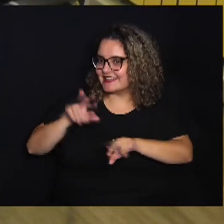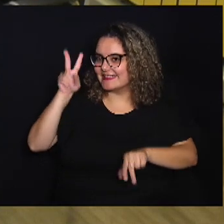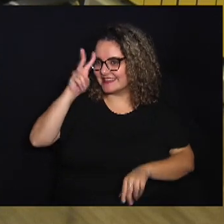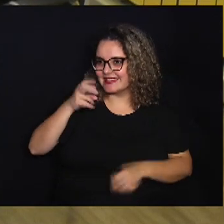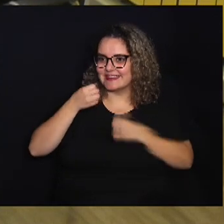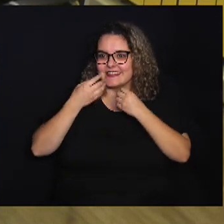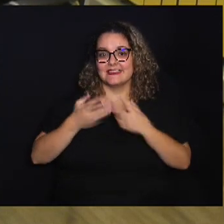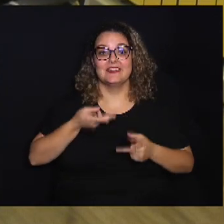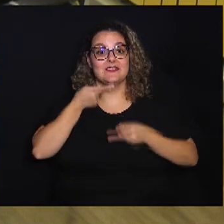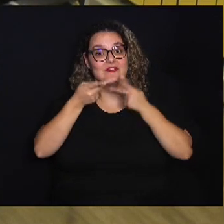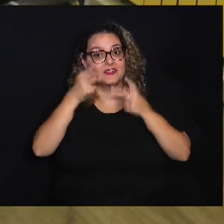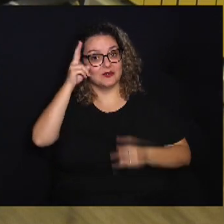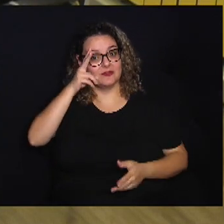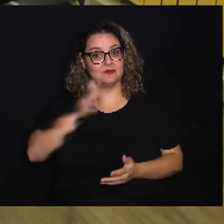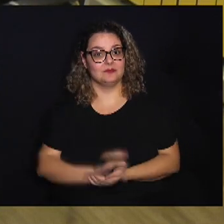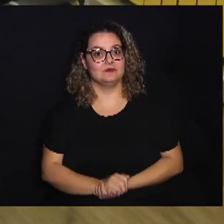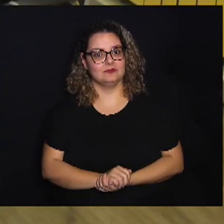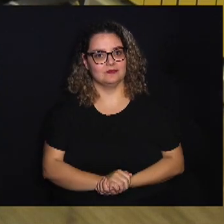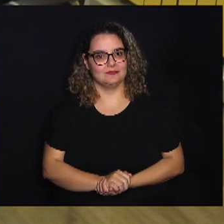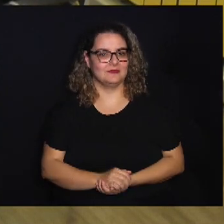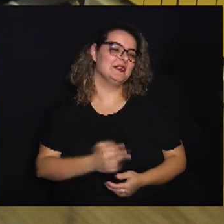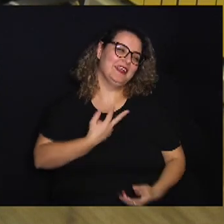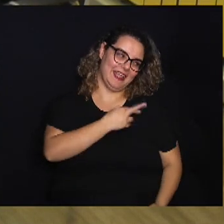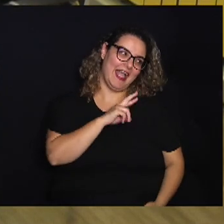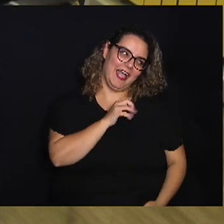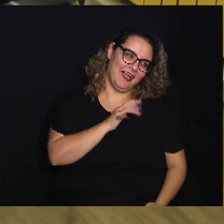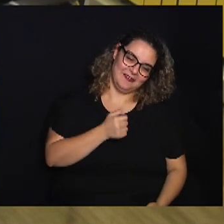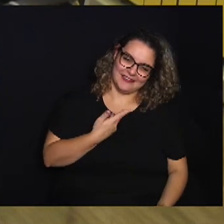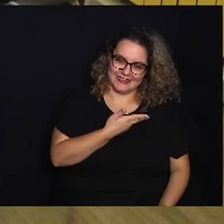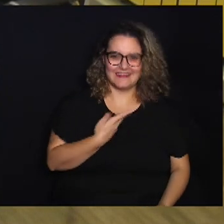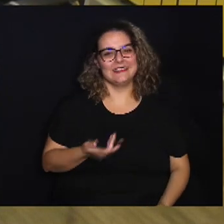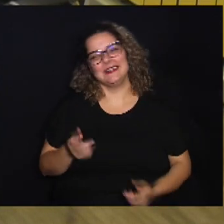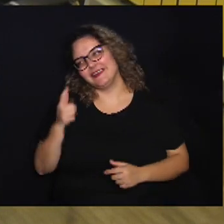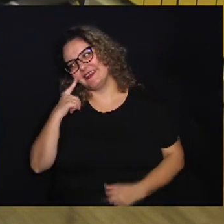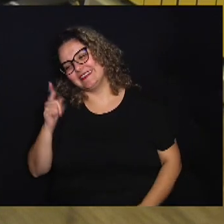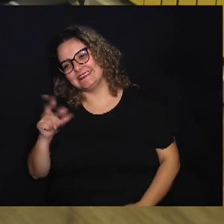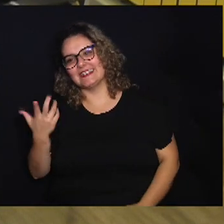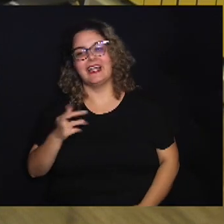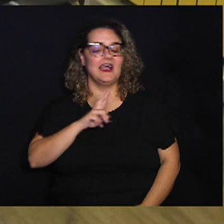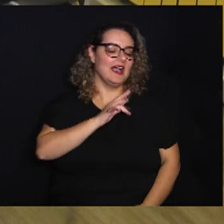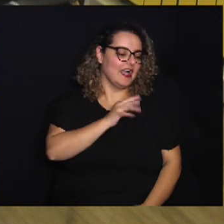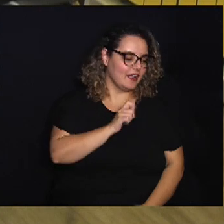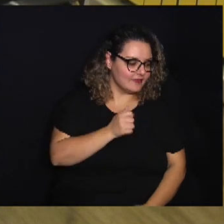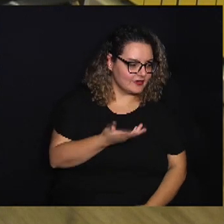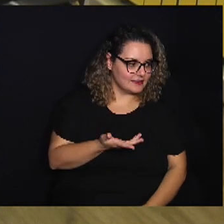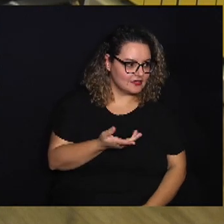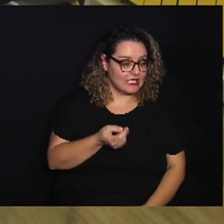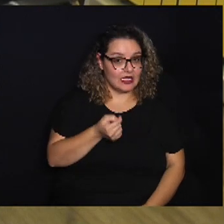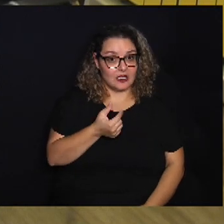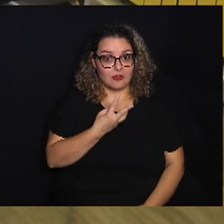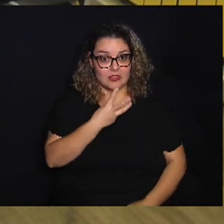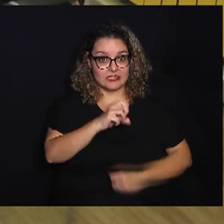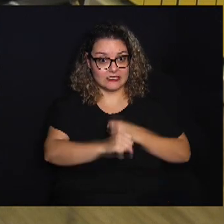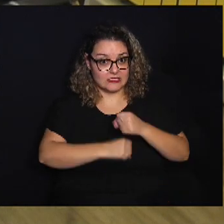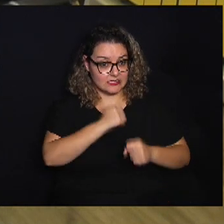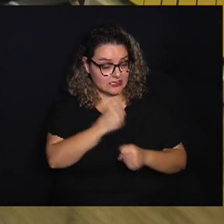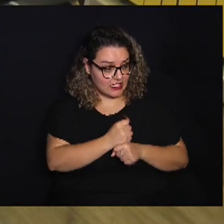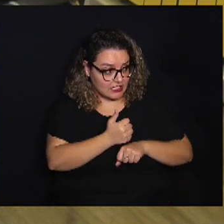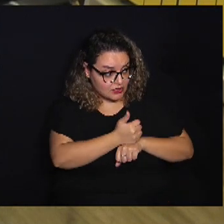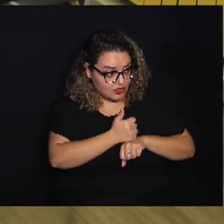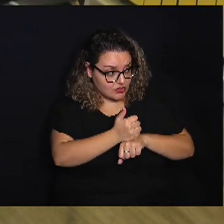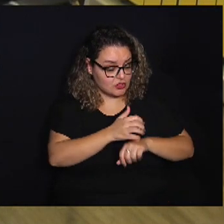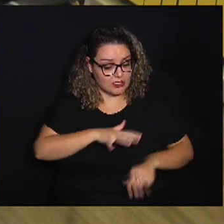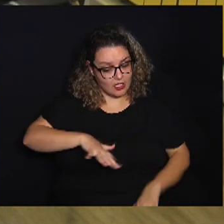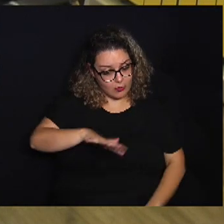E falando em história, o Rafa, meu xará, né? Posso te chamar de Rafa? Claro. O Rafa, são quase 30 anos de carreira atuando